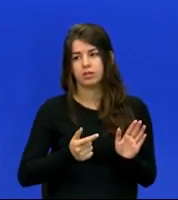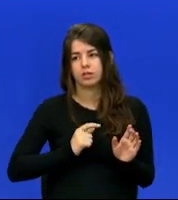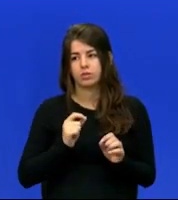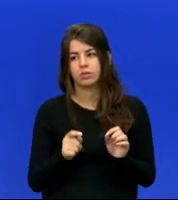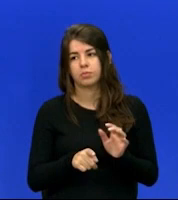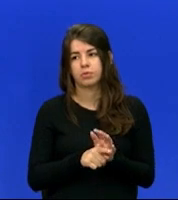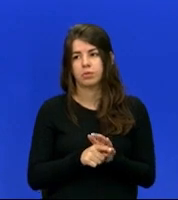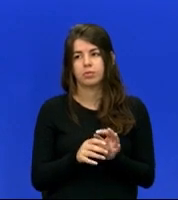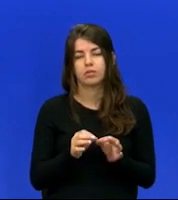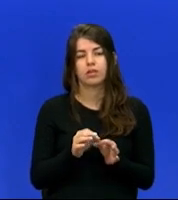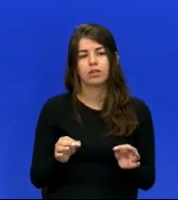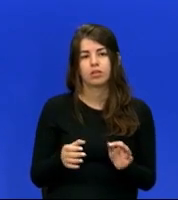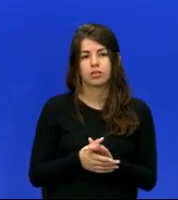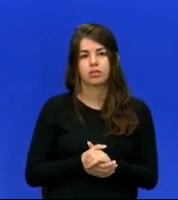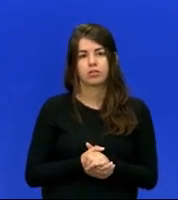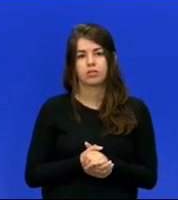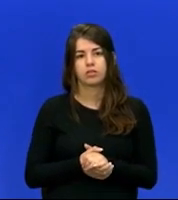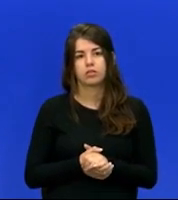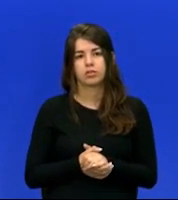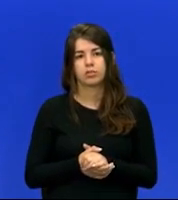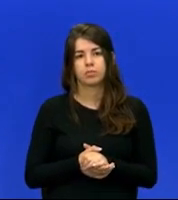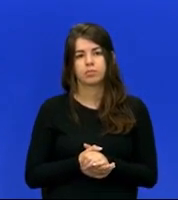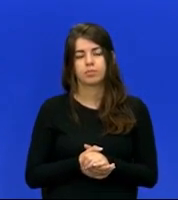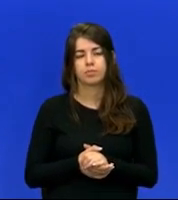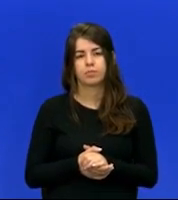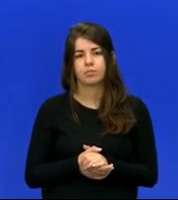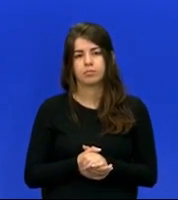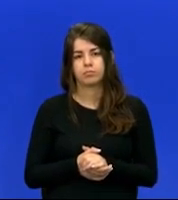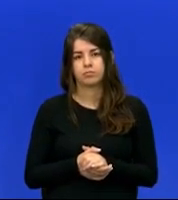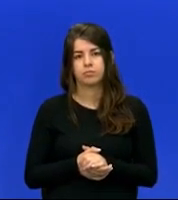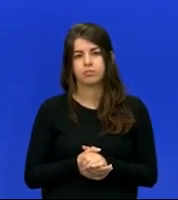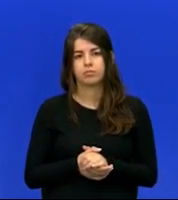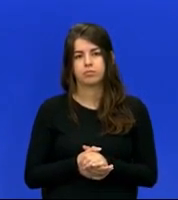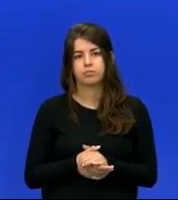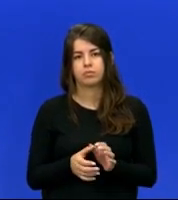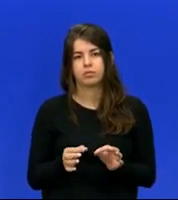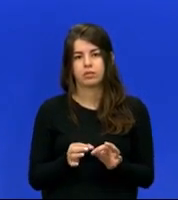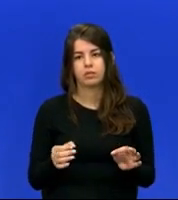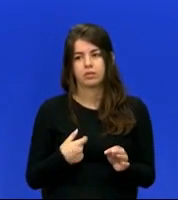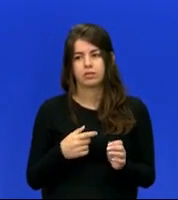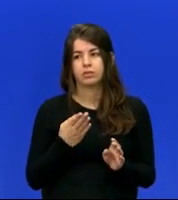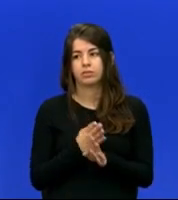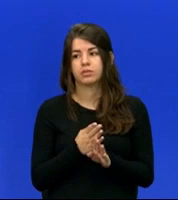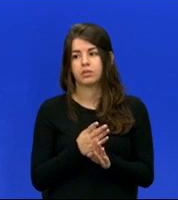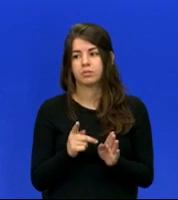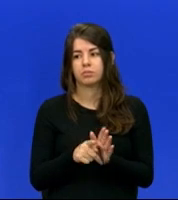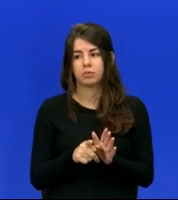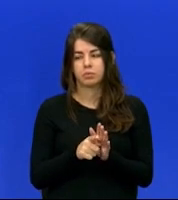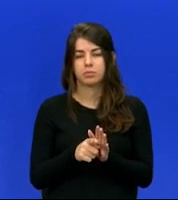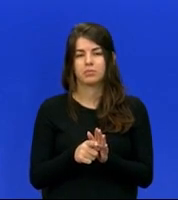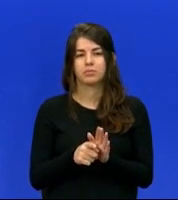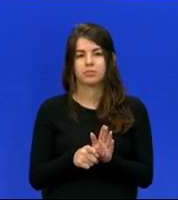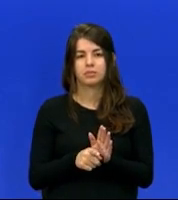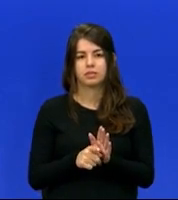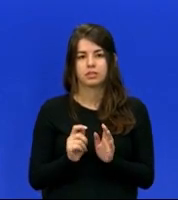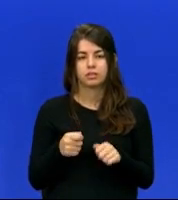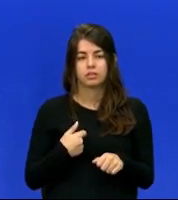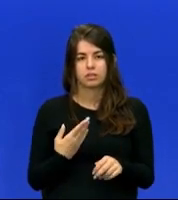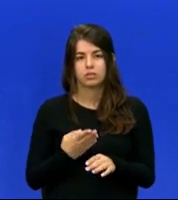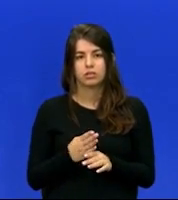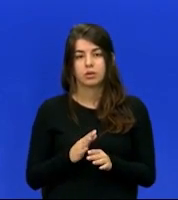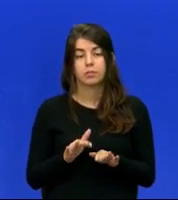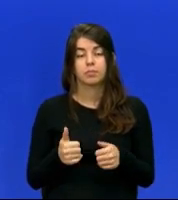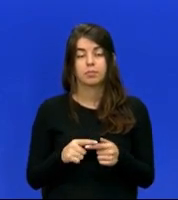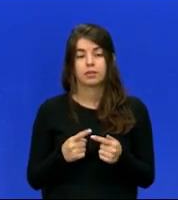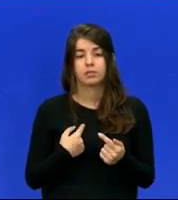da área, exatamente dessa área que eu encontro aqui, que eu achurei agora. Né? Mas o que